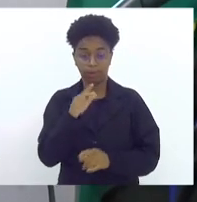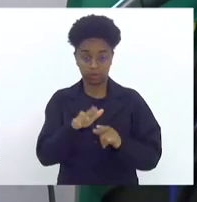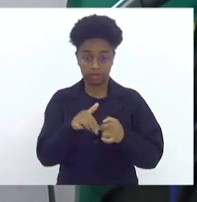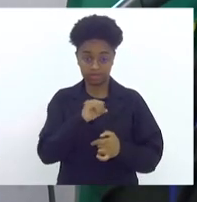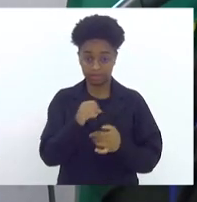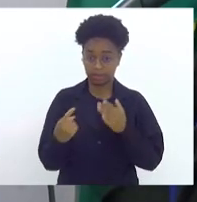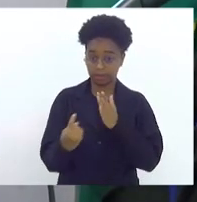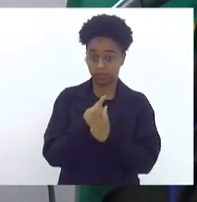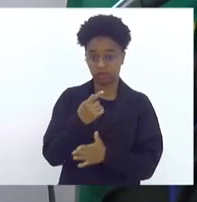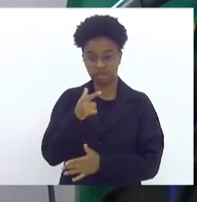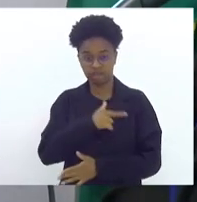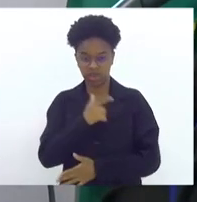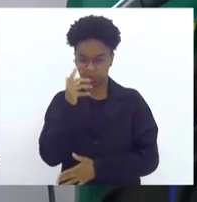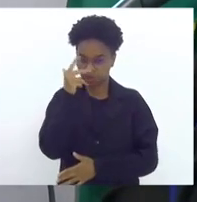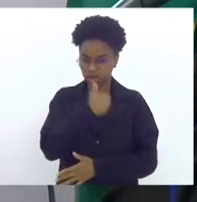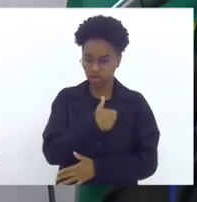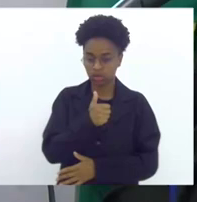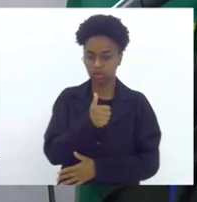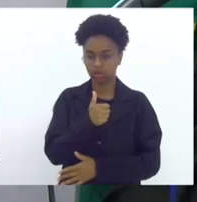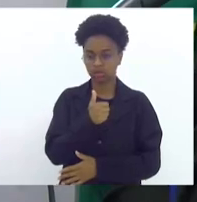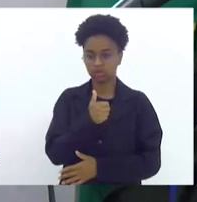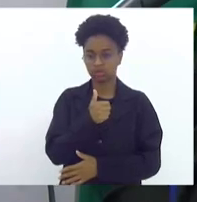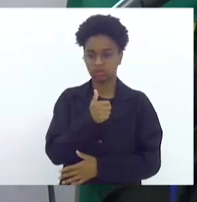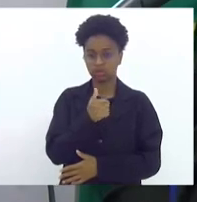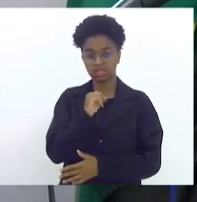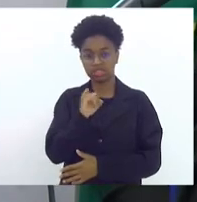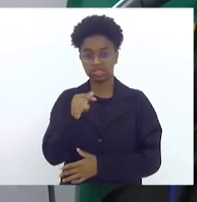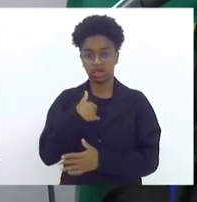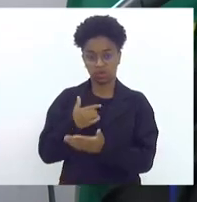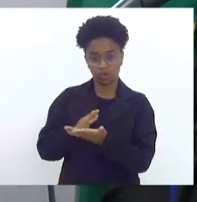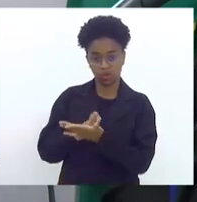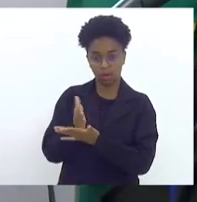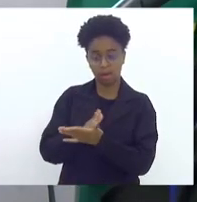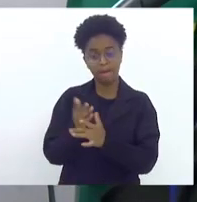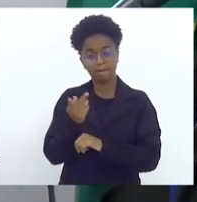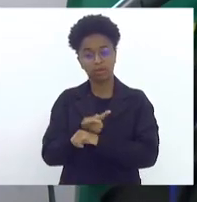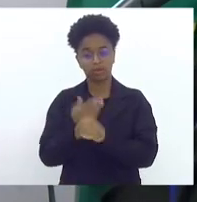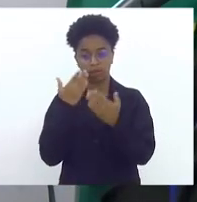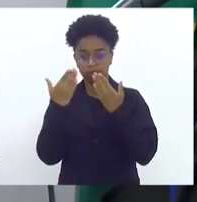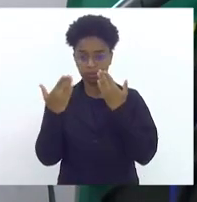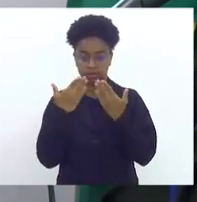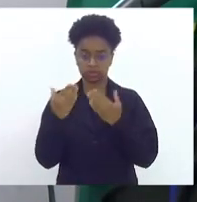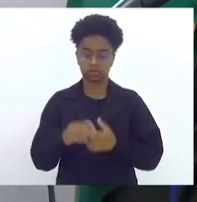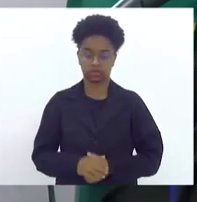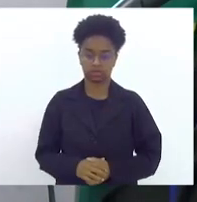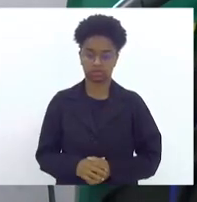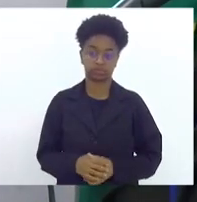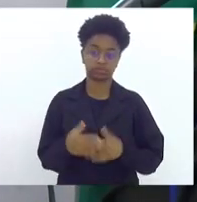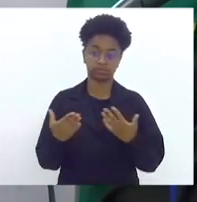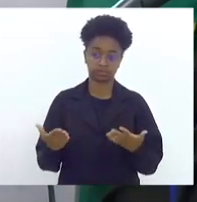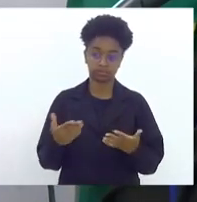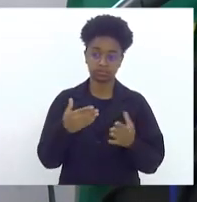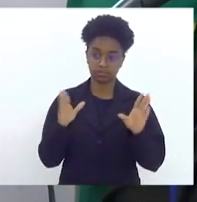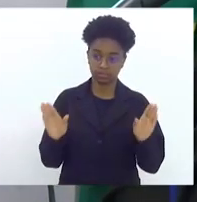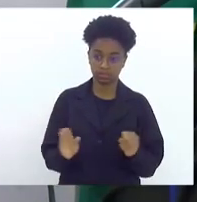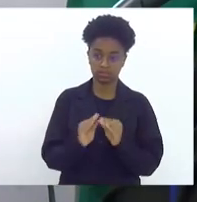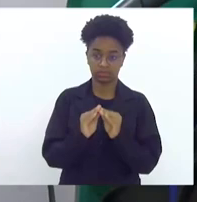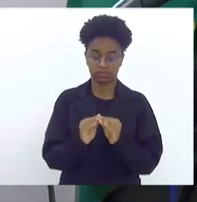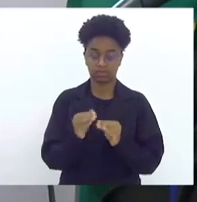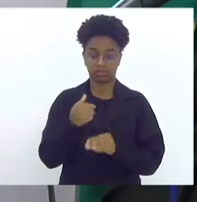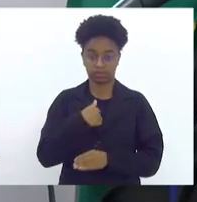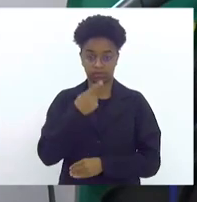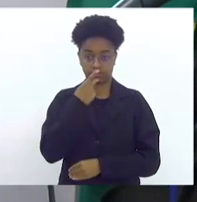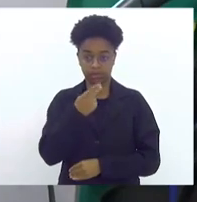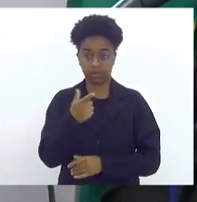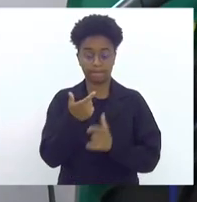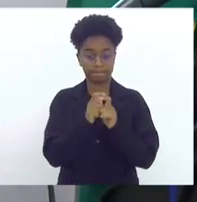se está feio ou se está bonito eu te se eu te incomodo procuro um psicólogo e tem um jeito então vamos lá a conclusão Como eu havia